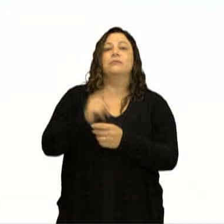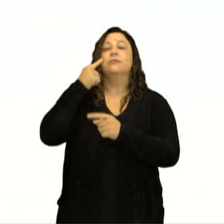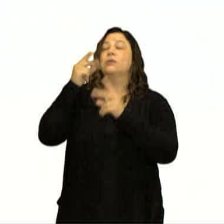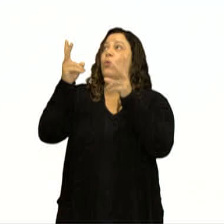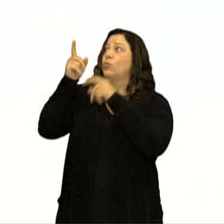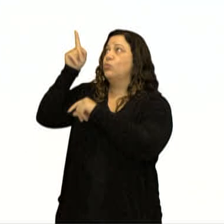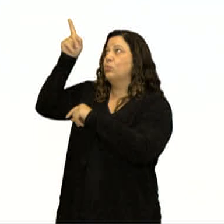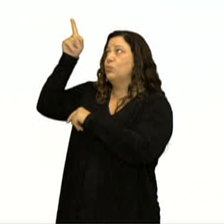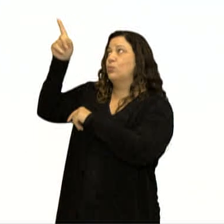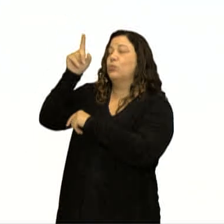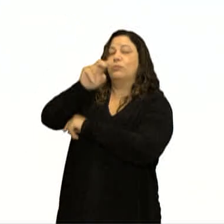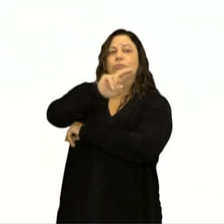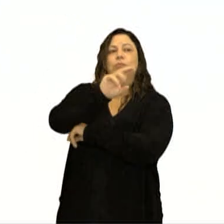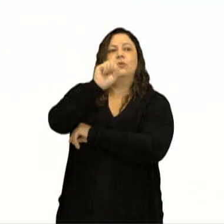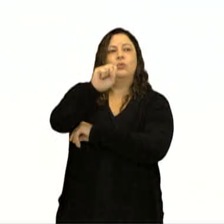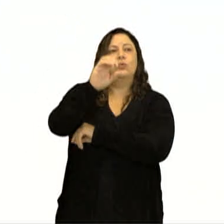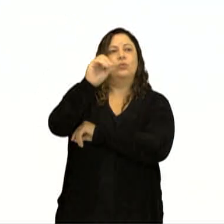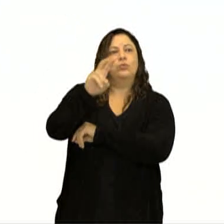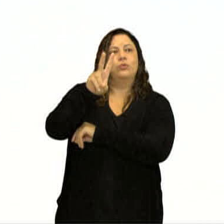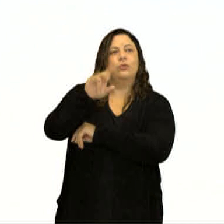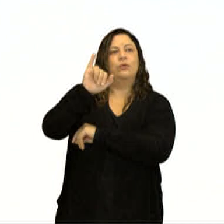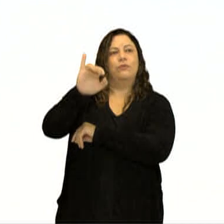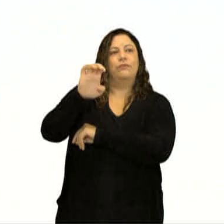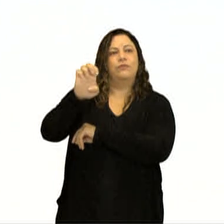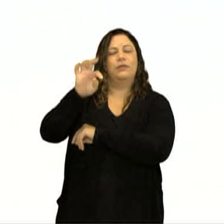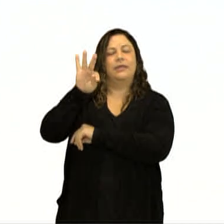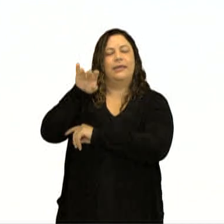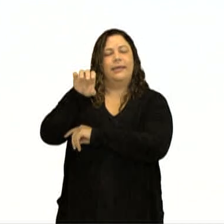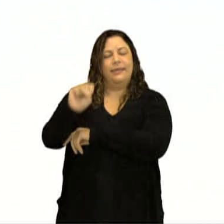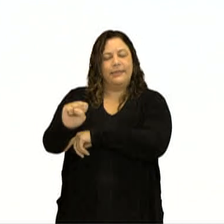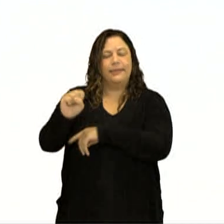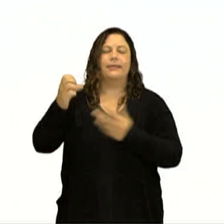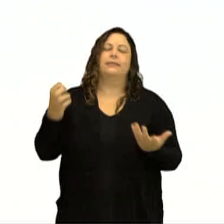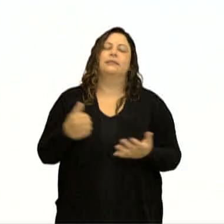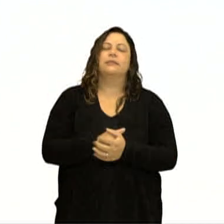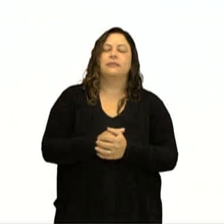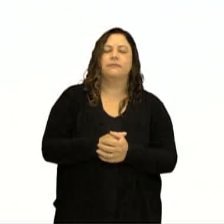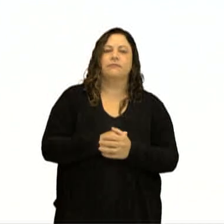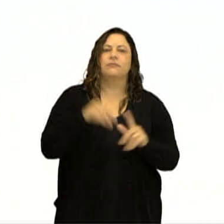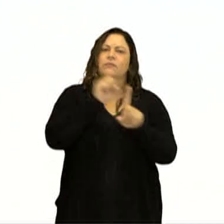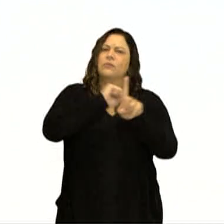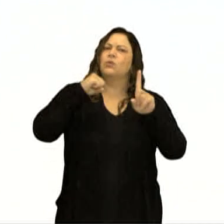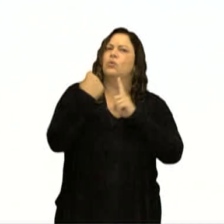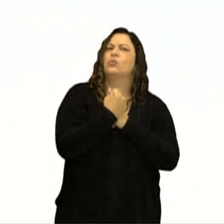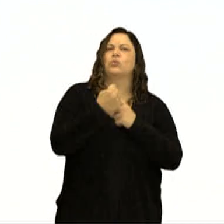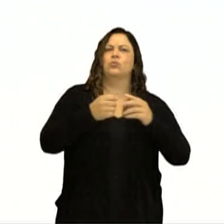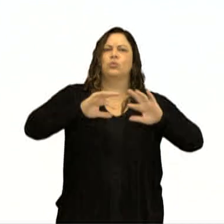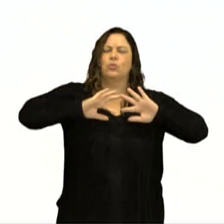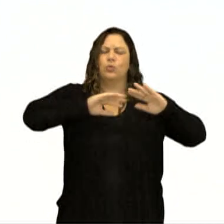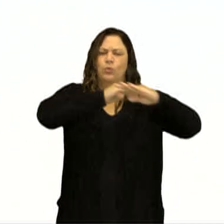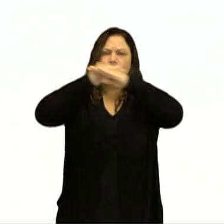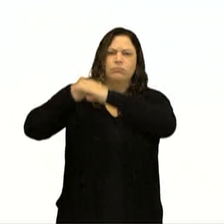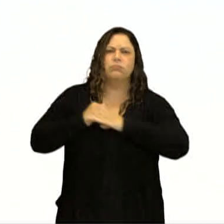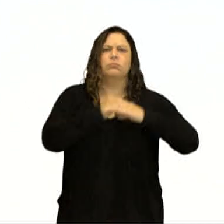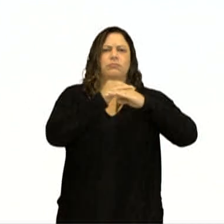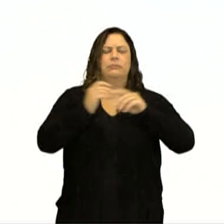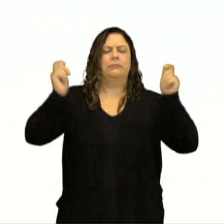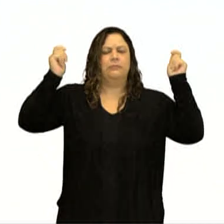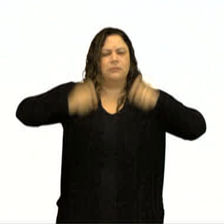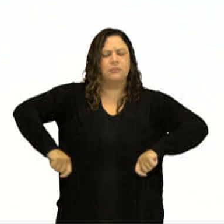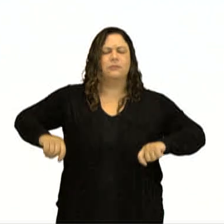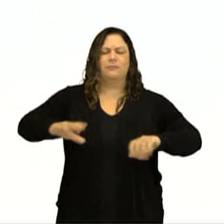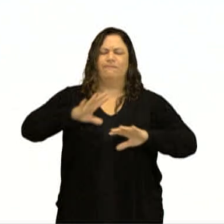sovietes. Esses ideais de socialismo, frente a toda a situação, né, de indignação